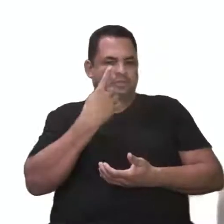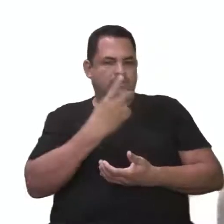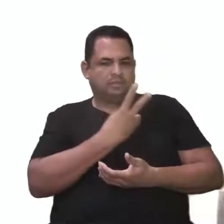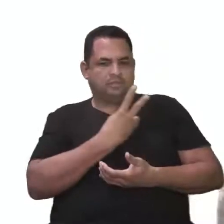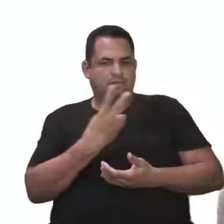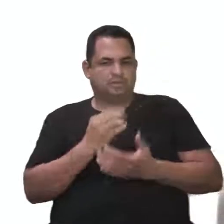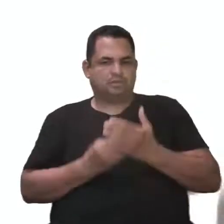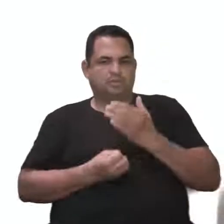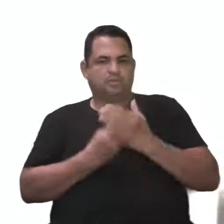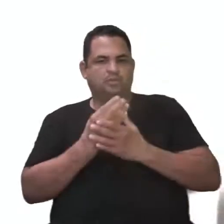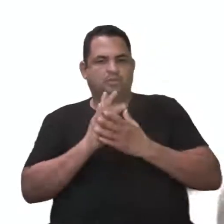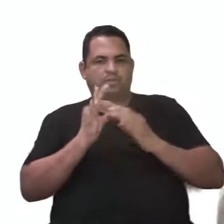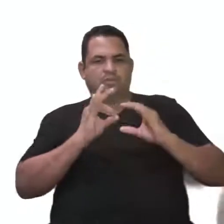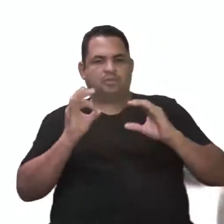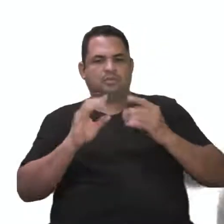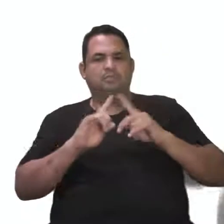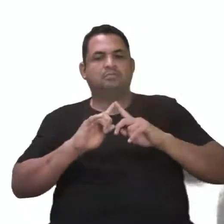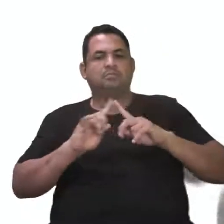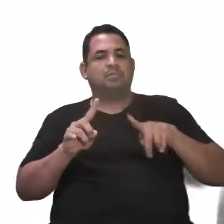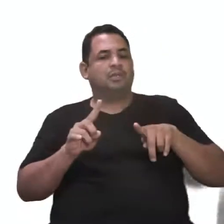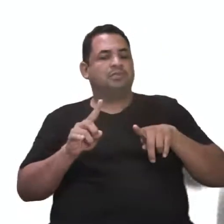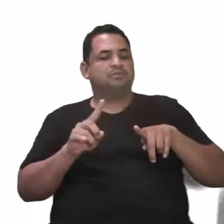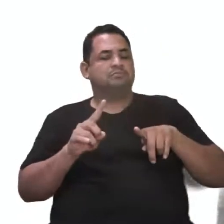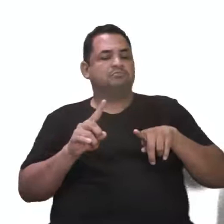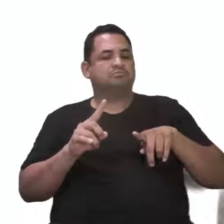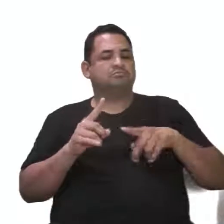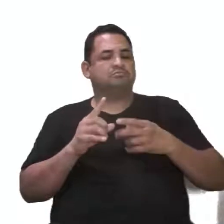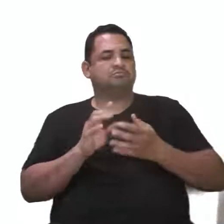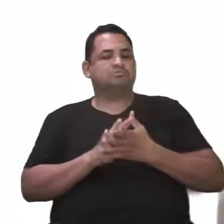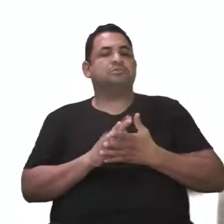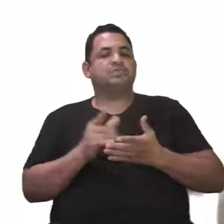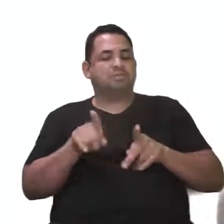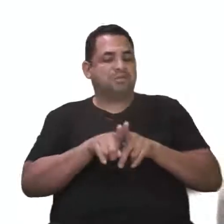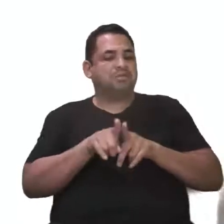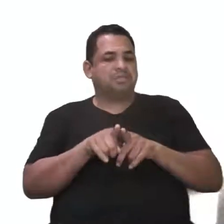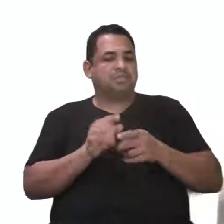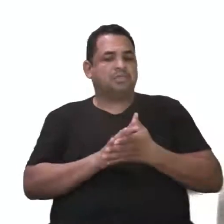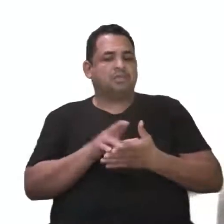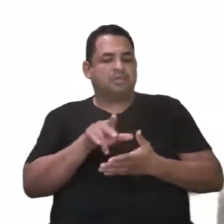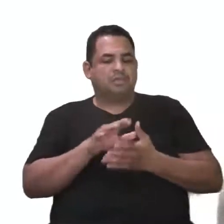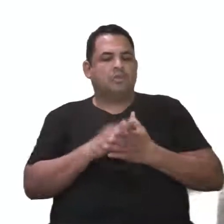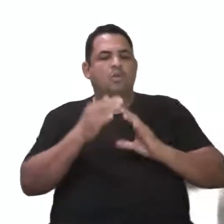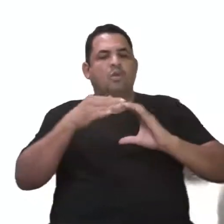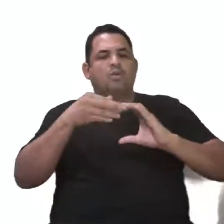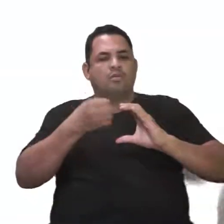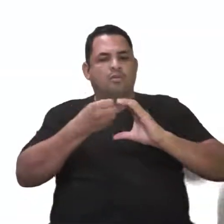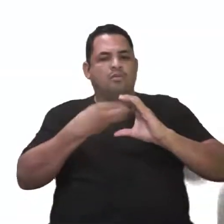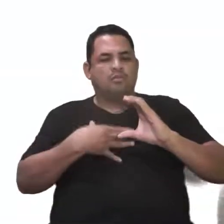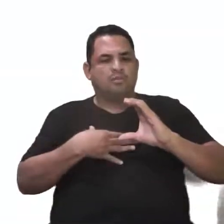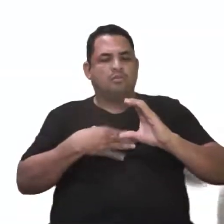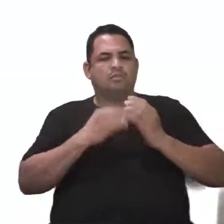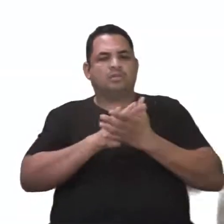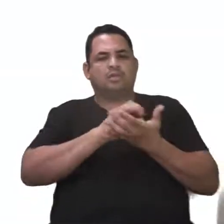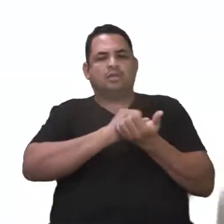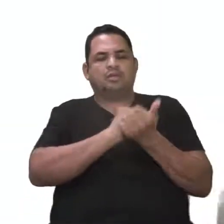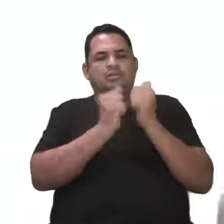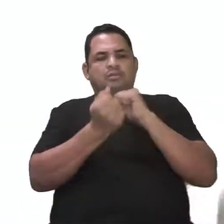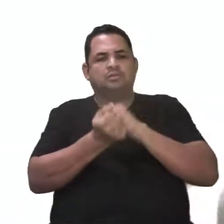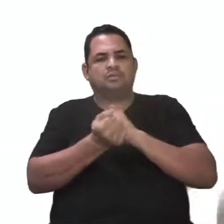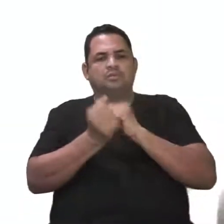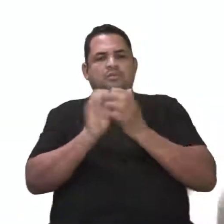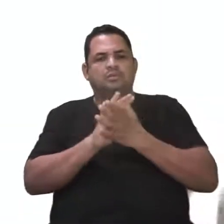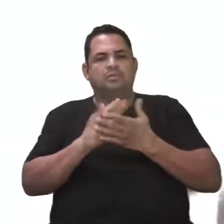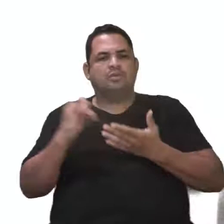a mesma origem embriológica e ainda não possuem, possuem a mesma função, que é o voo, a adaptabilidade